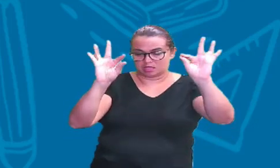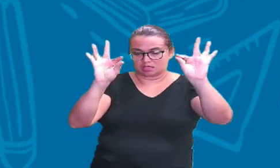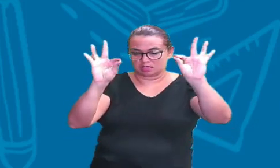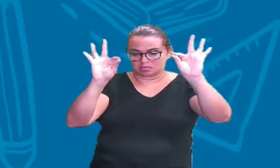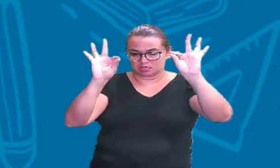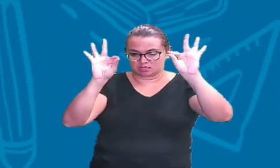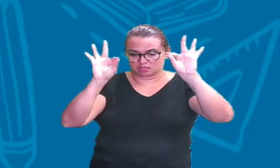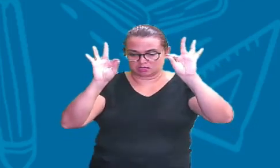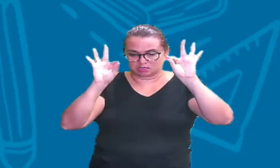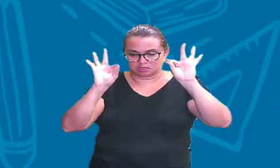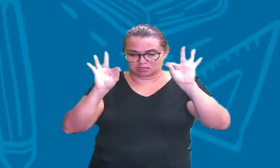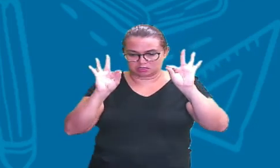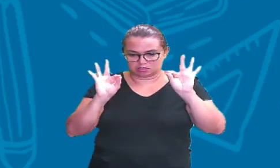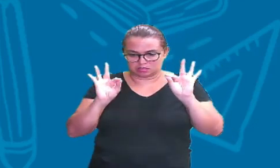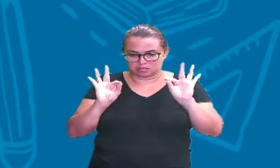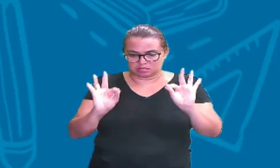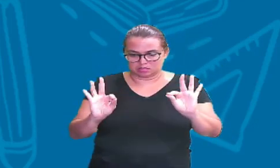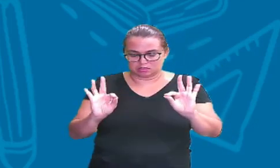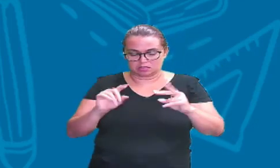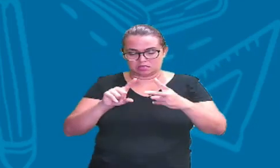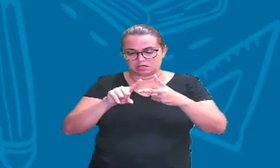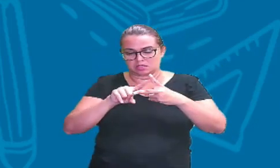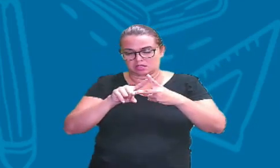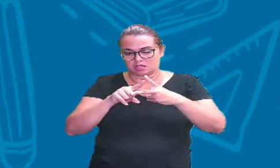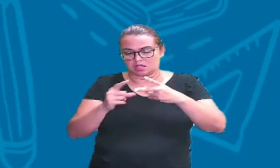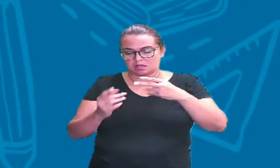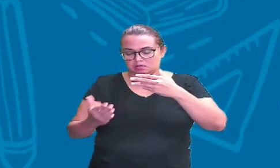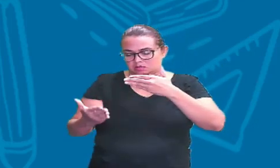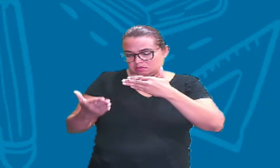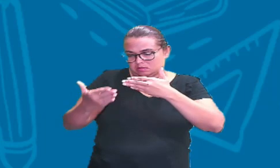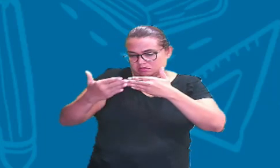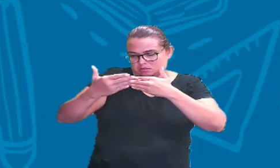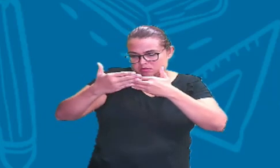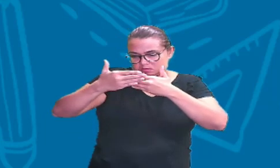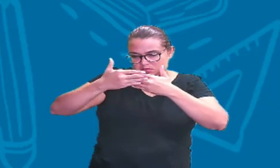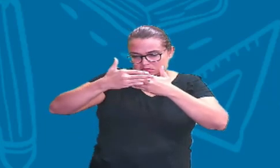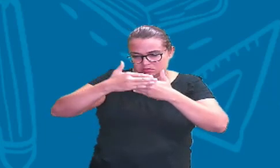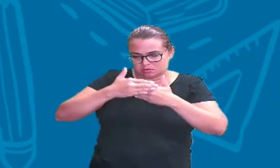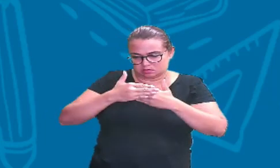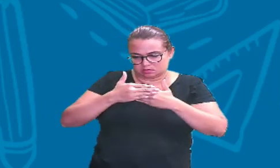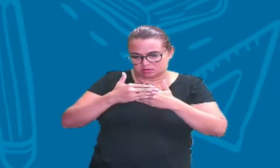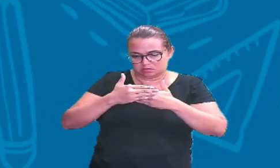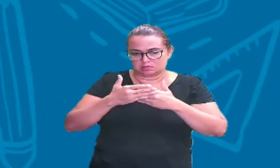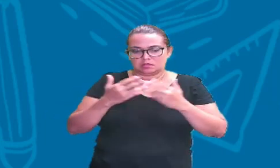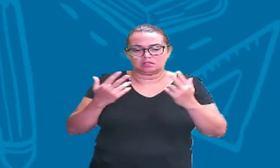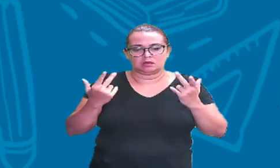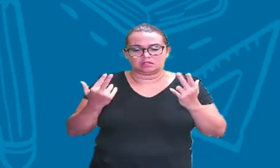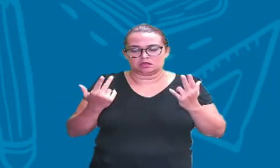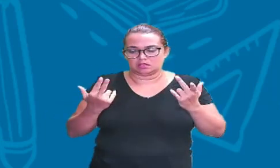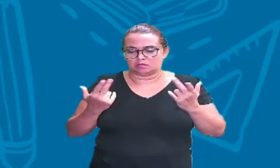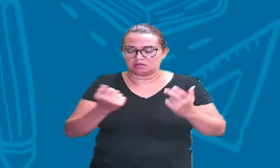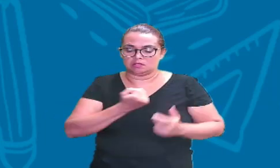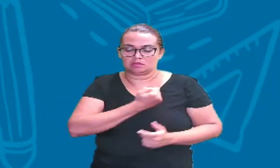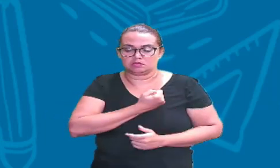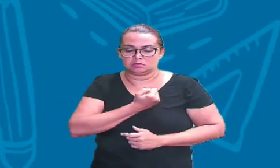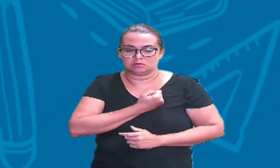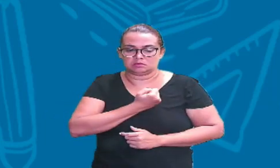os ângulos vão ficar um em cima do outro e eles vão ter a mesma